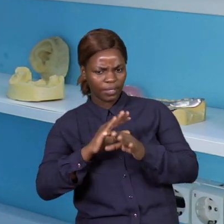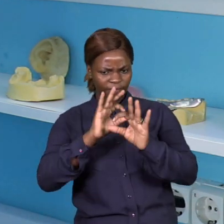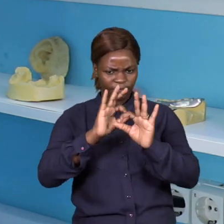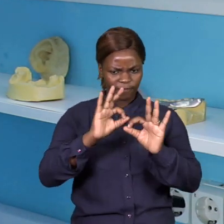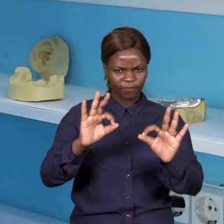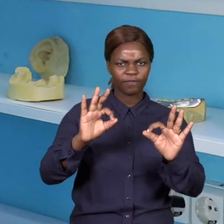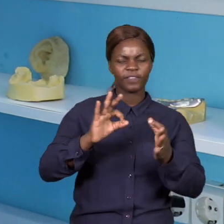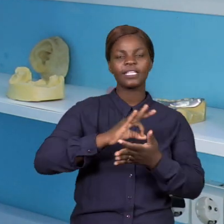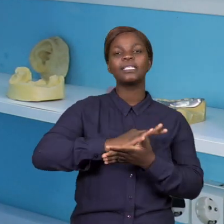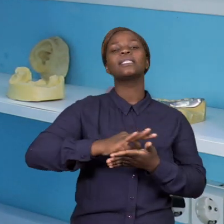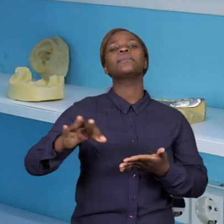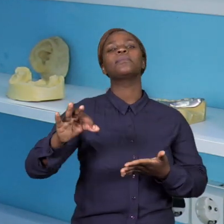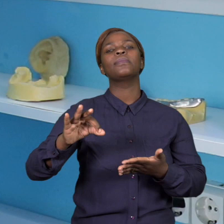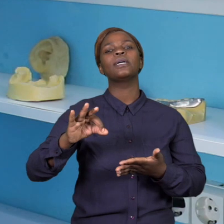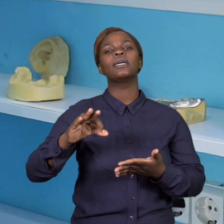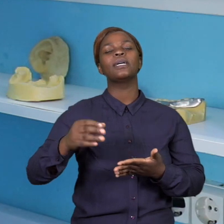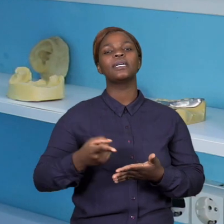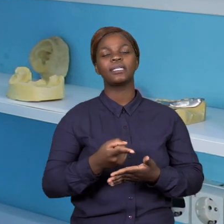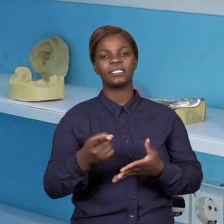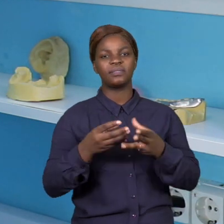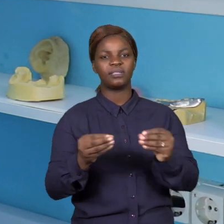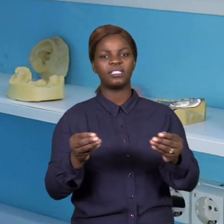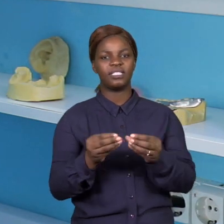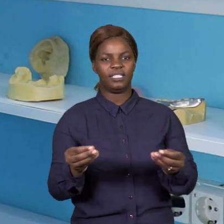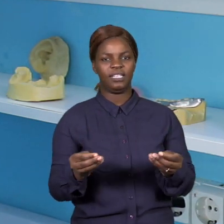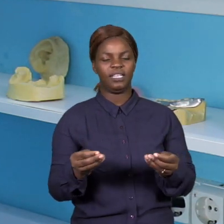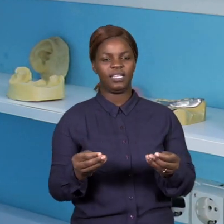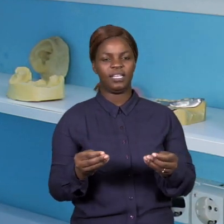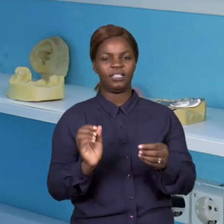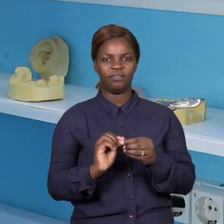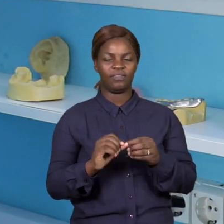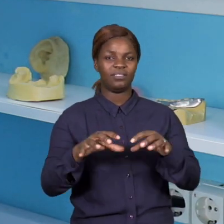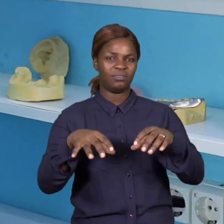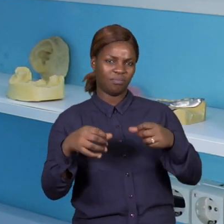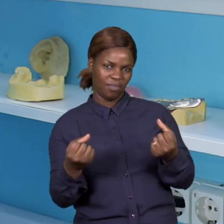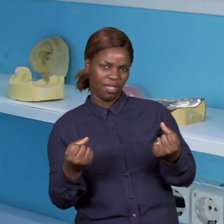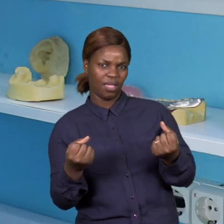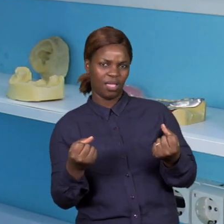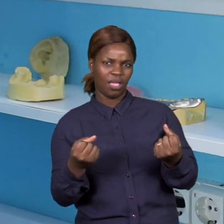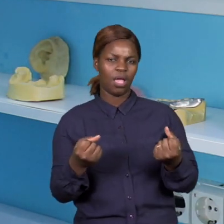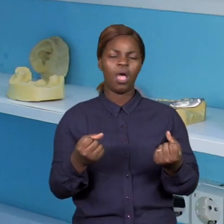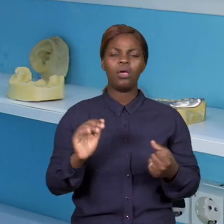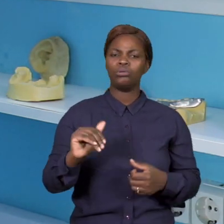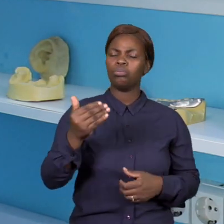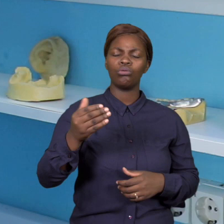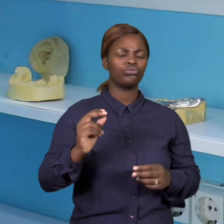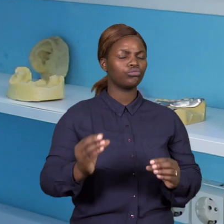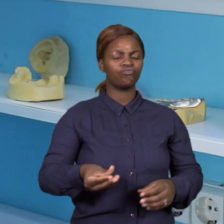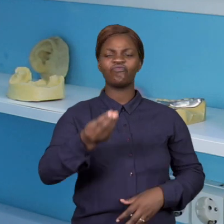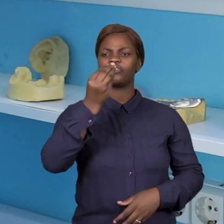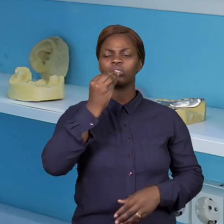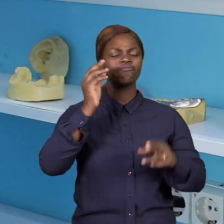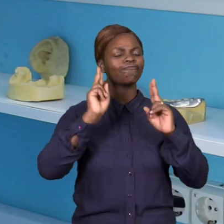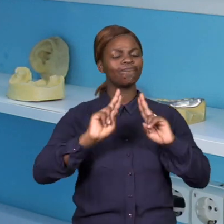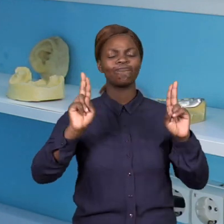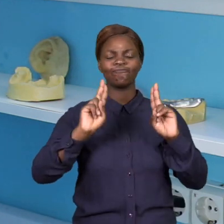uma limpeza destes resíduos, né, que de certa maneira danificam as placas, e limpezas e voltar